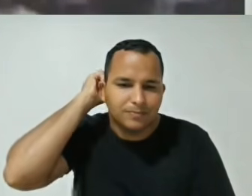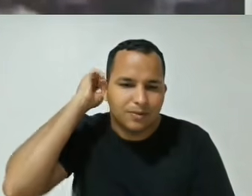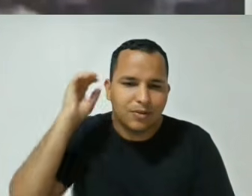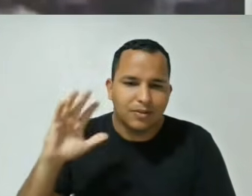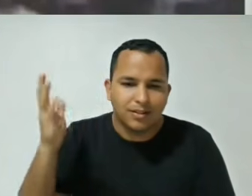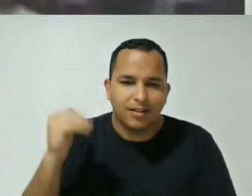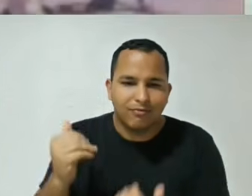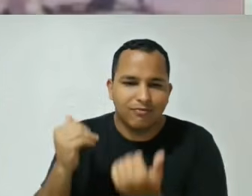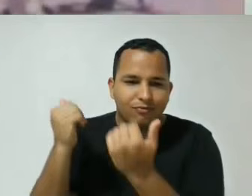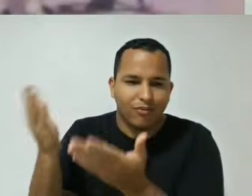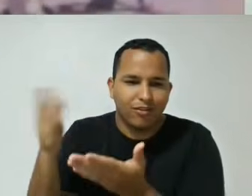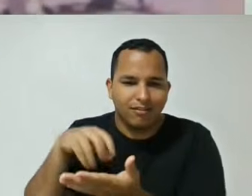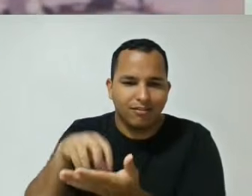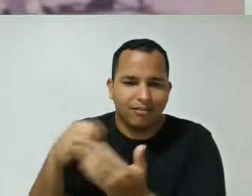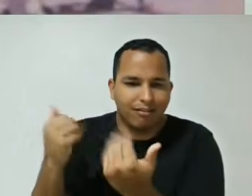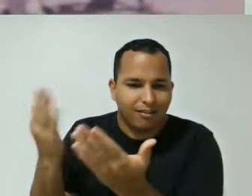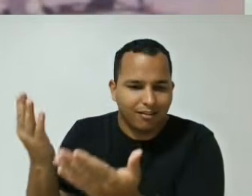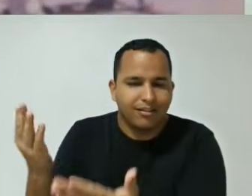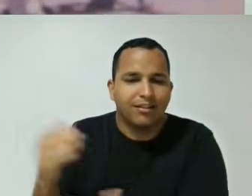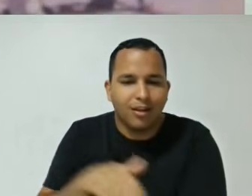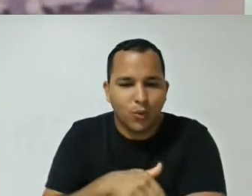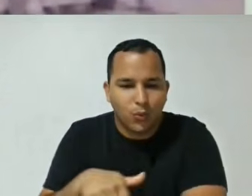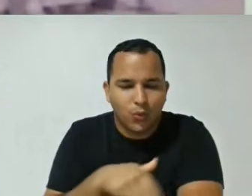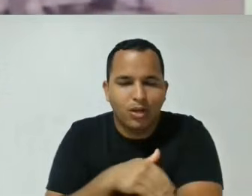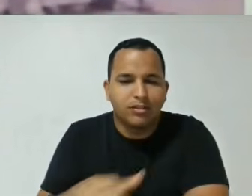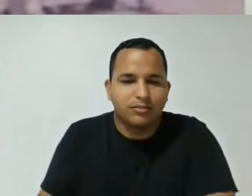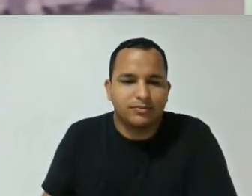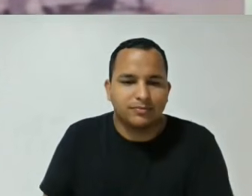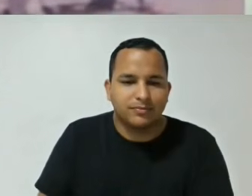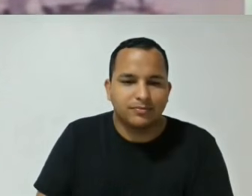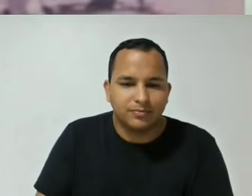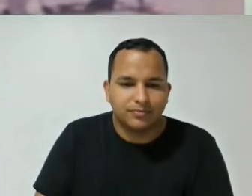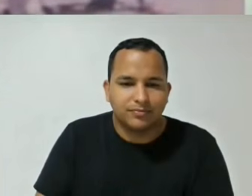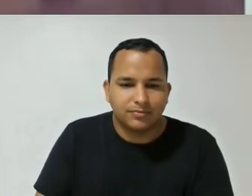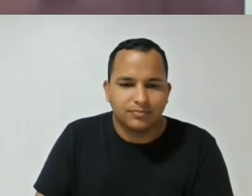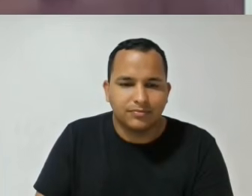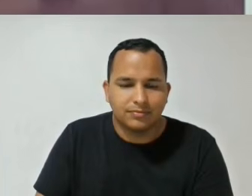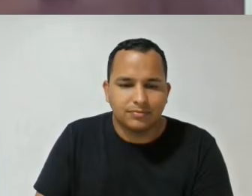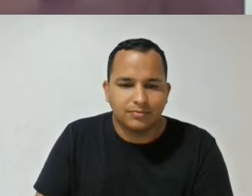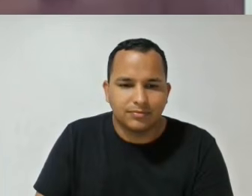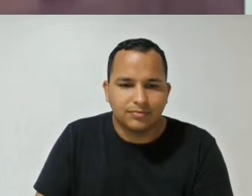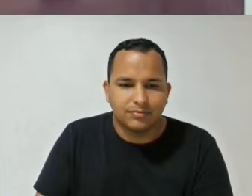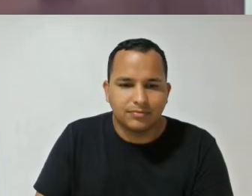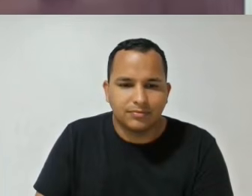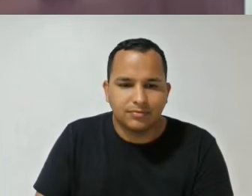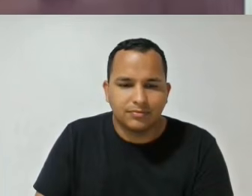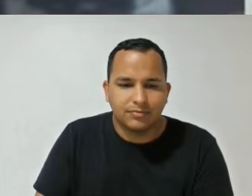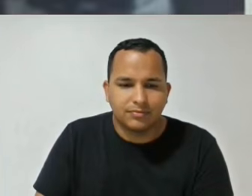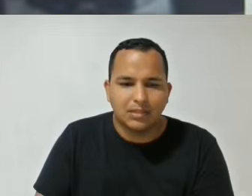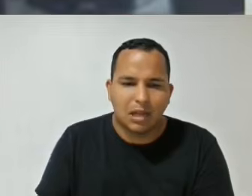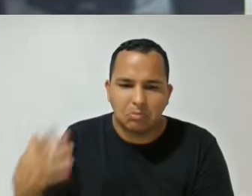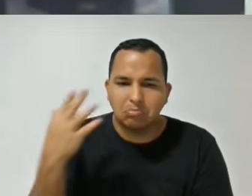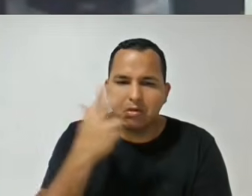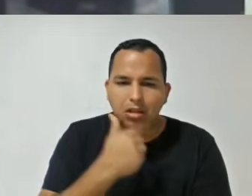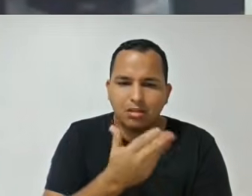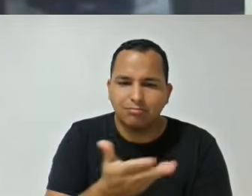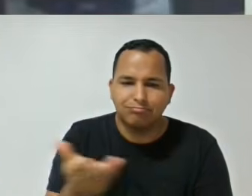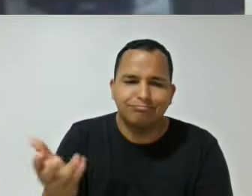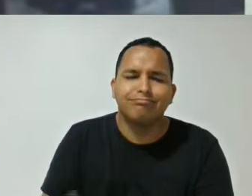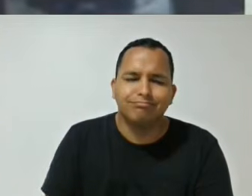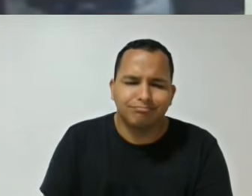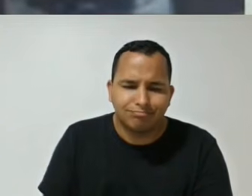ali Sim. do centro, né? Na rua. Porque o espaço era mínimo, né, gente? Mas olha que Uhum, riqueza sim. de ações de atividades,